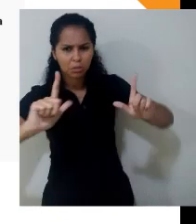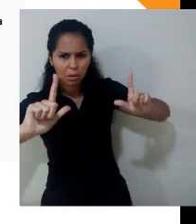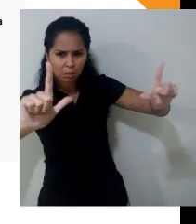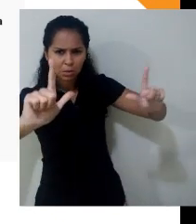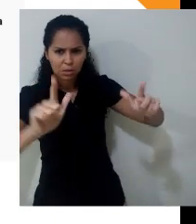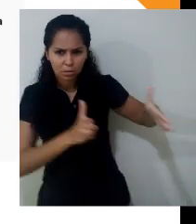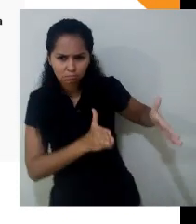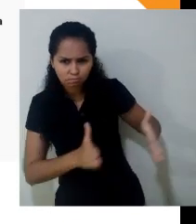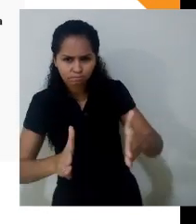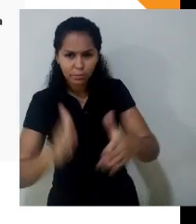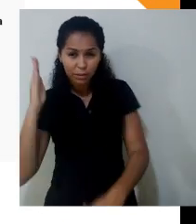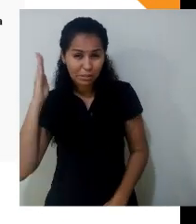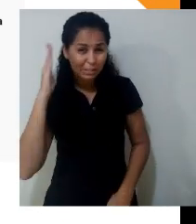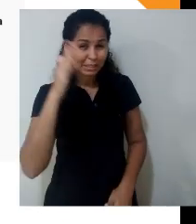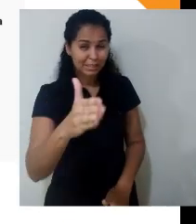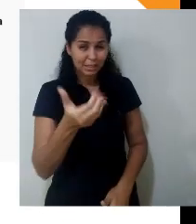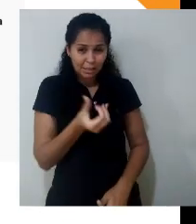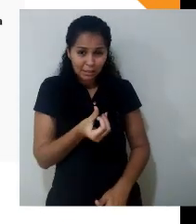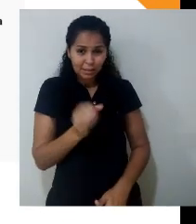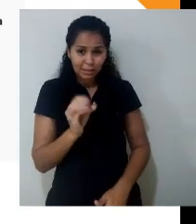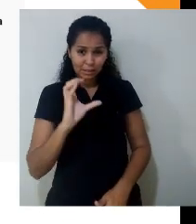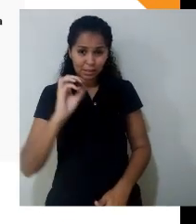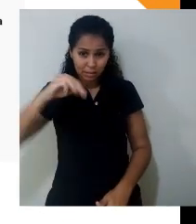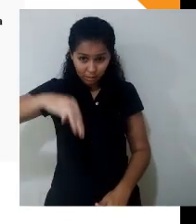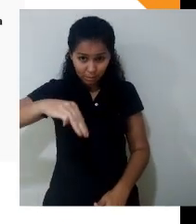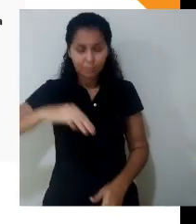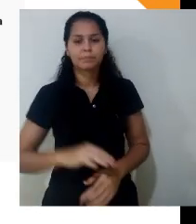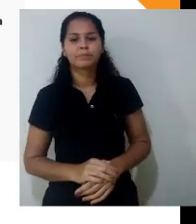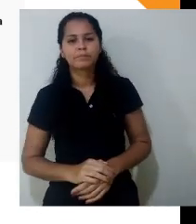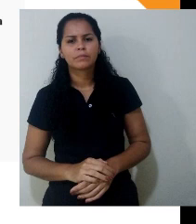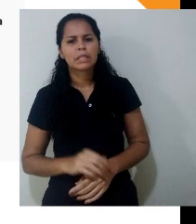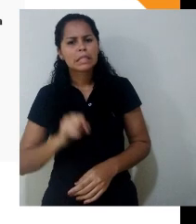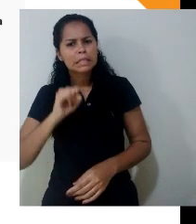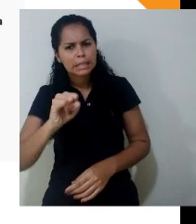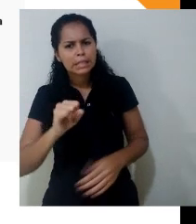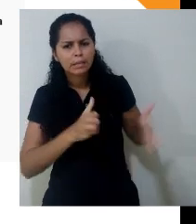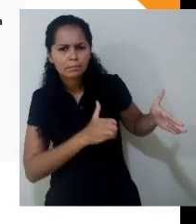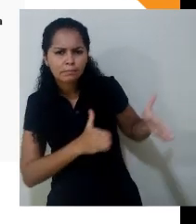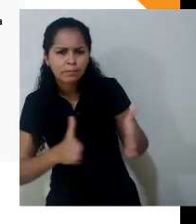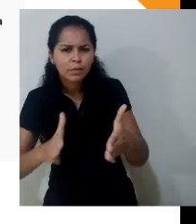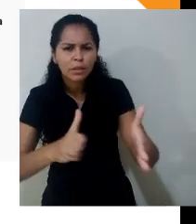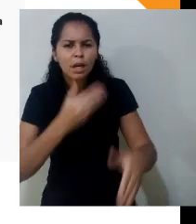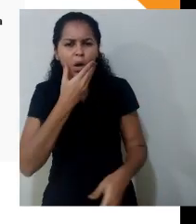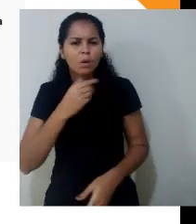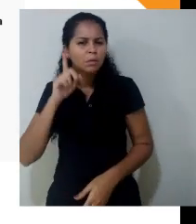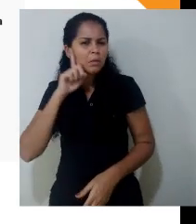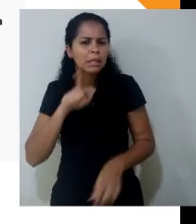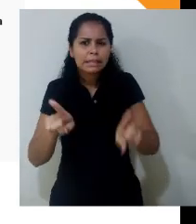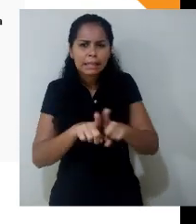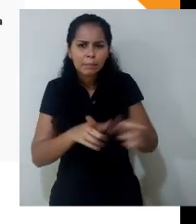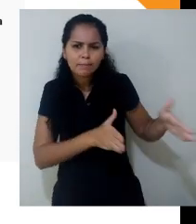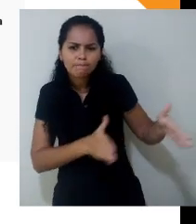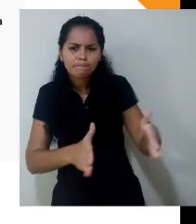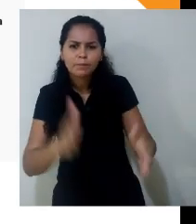pista reta de 60 centímetros, que representaria o percurso referido. Se o percurso de Jim Karnazes fosse também uma pista